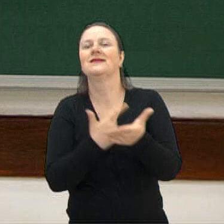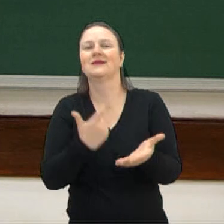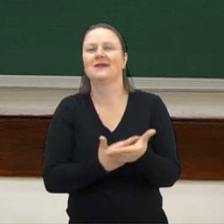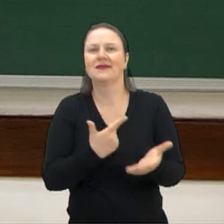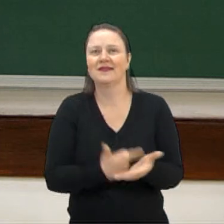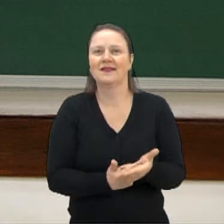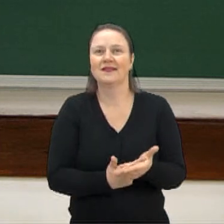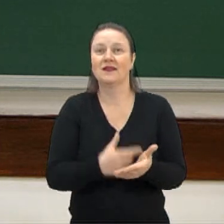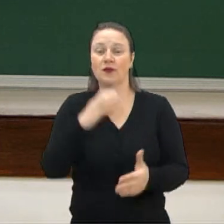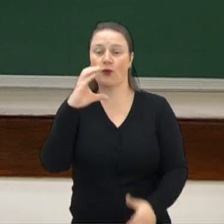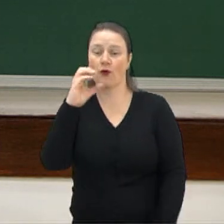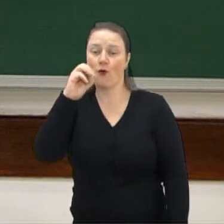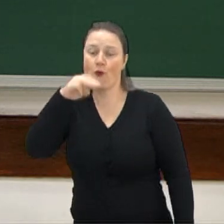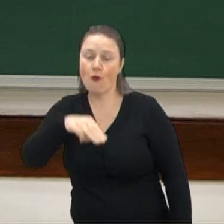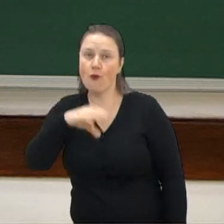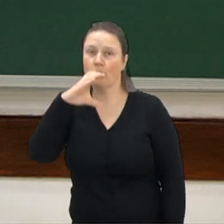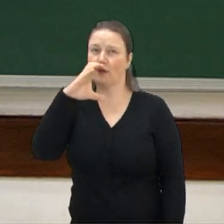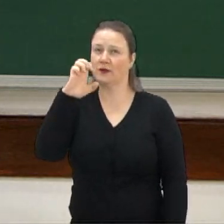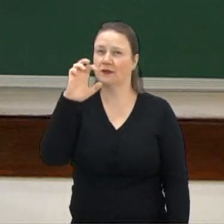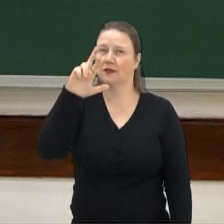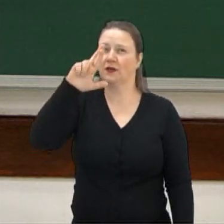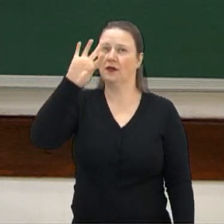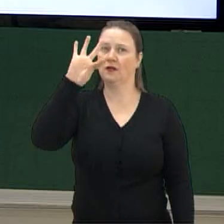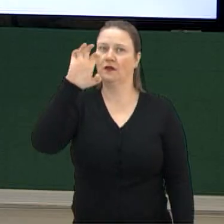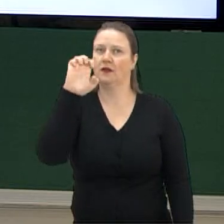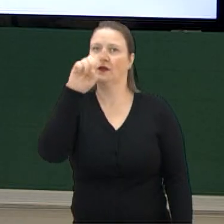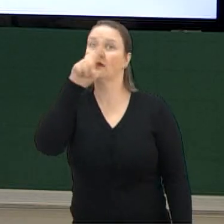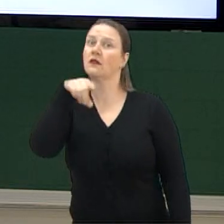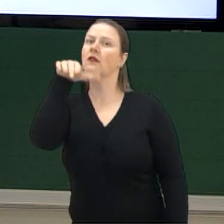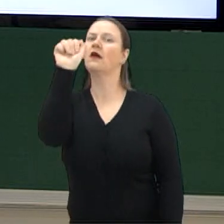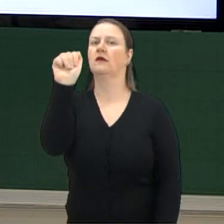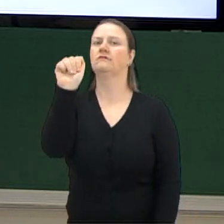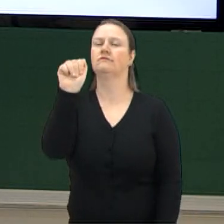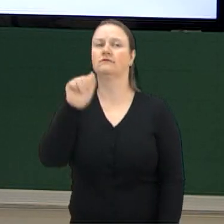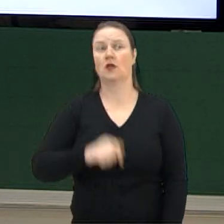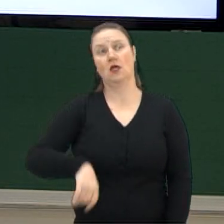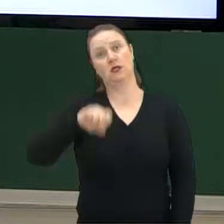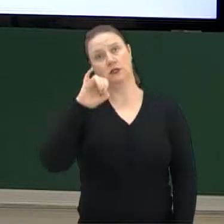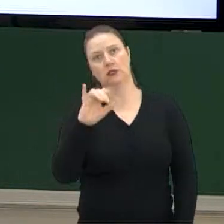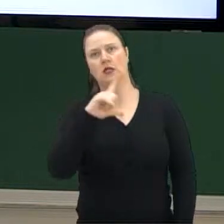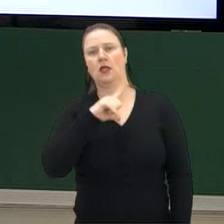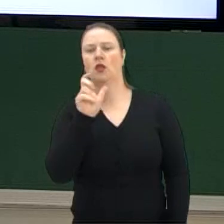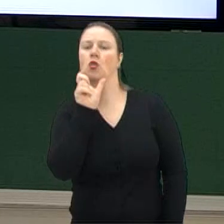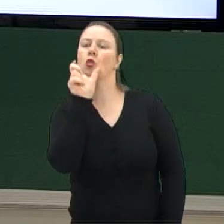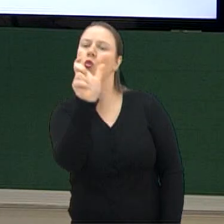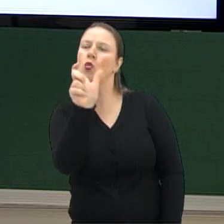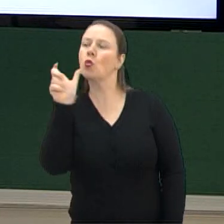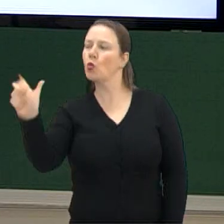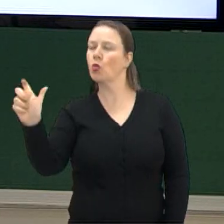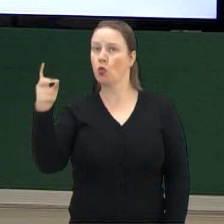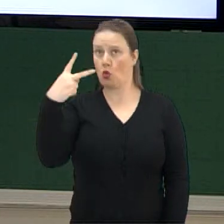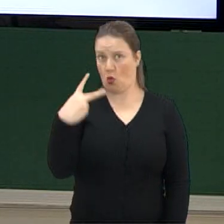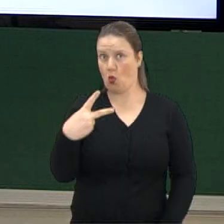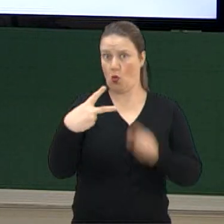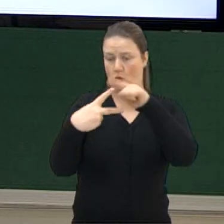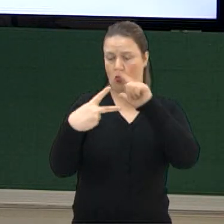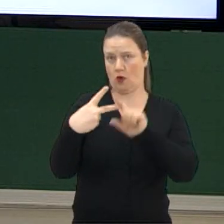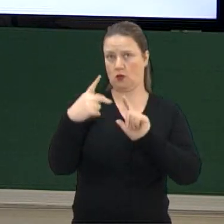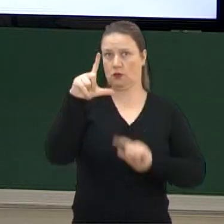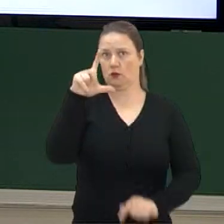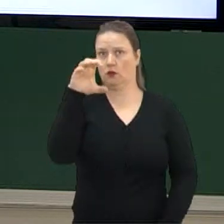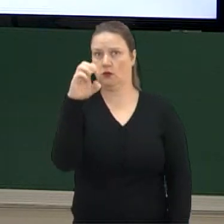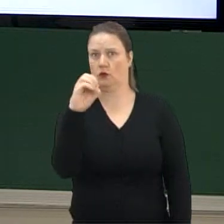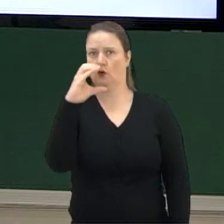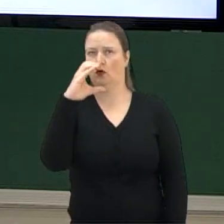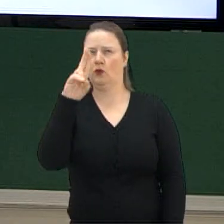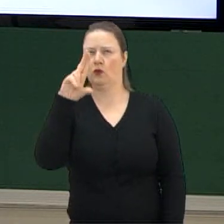com certeza, certo? Lembrando, olha só. Se eu tenho duas, eu tenho locução. Como acontece aqui no